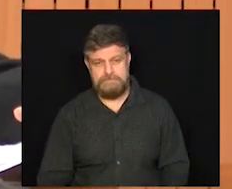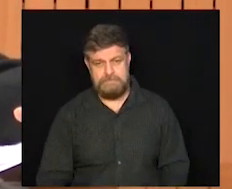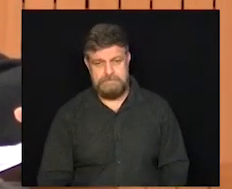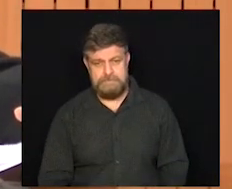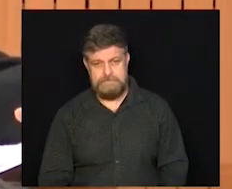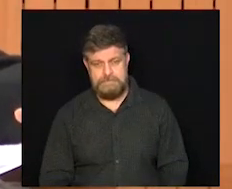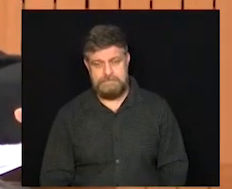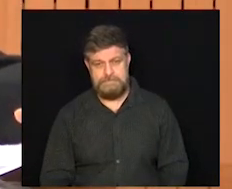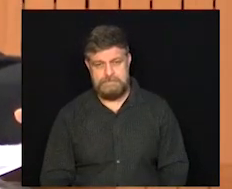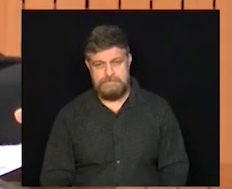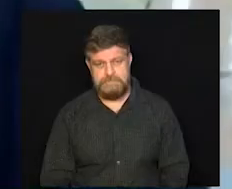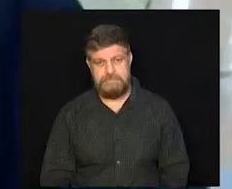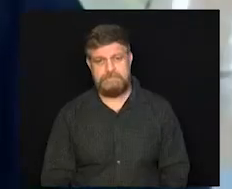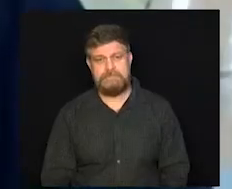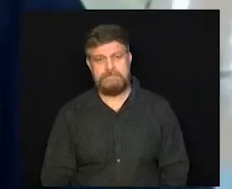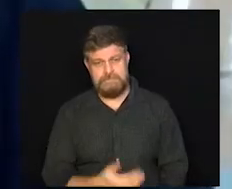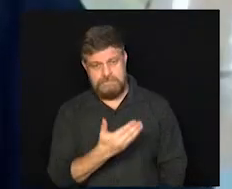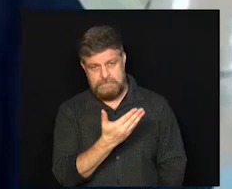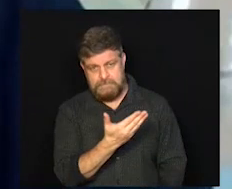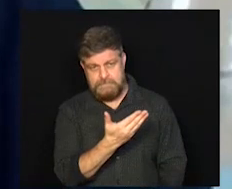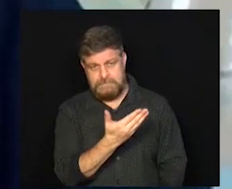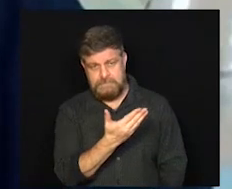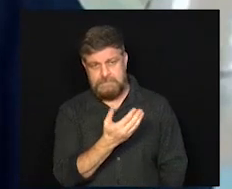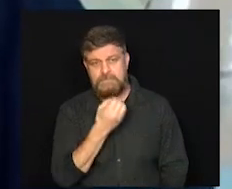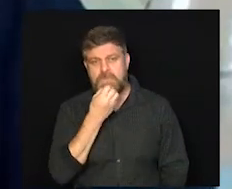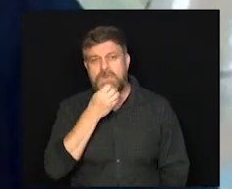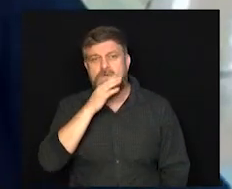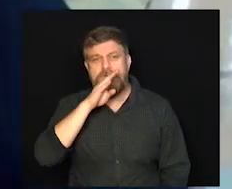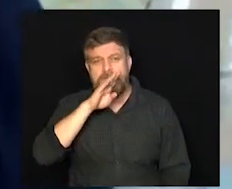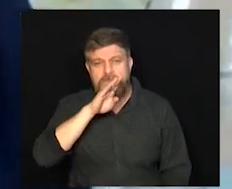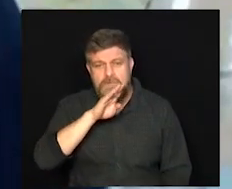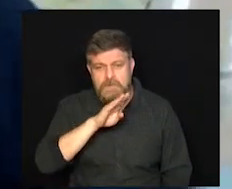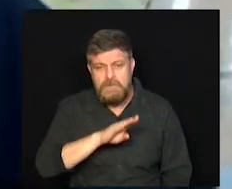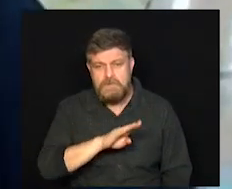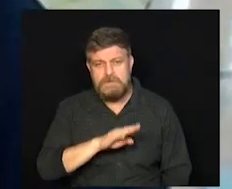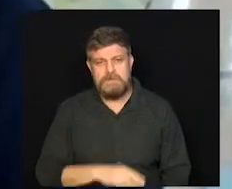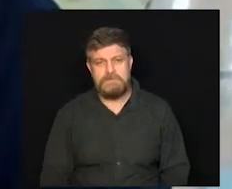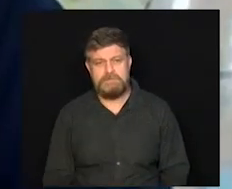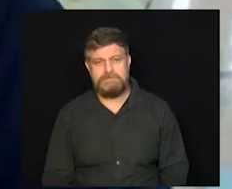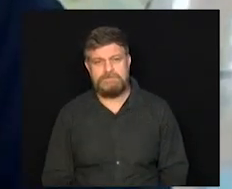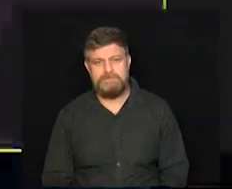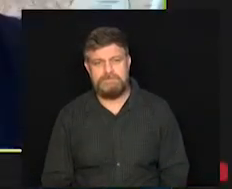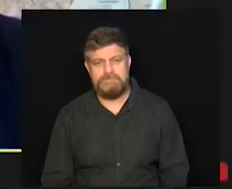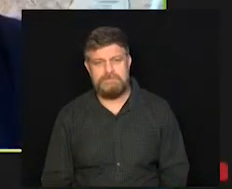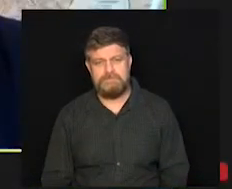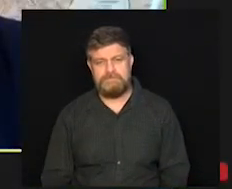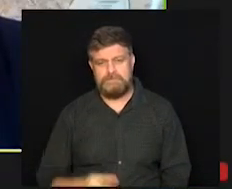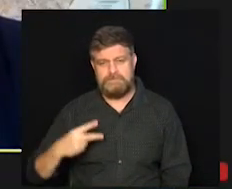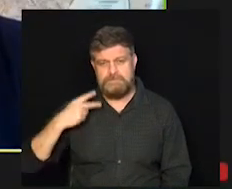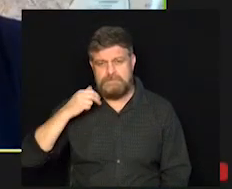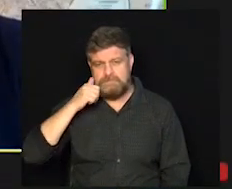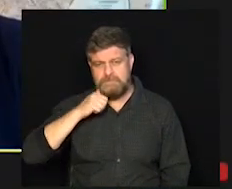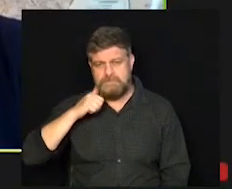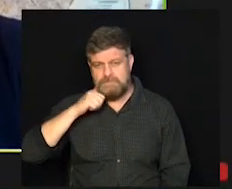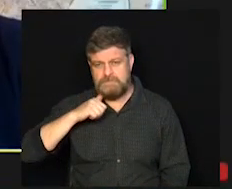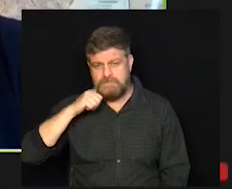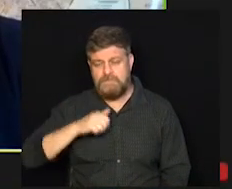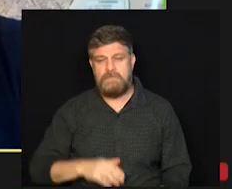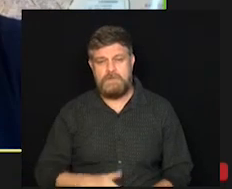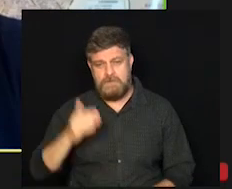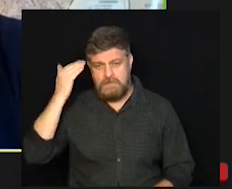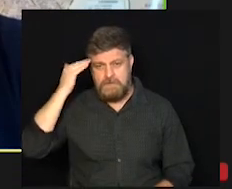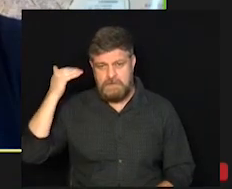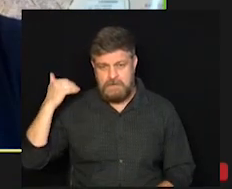Boa tarde, Cecílio. Boa tarde a vereadora Débora